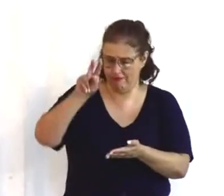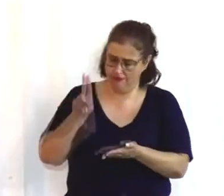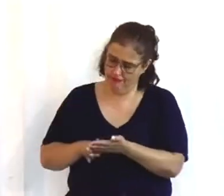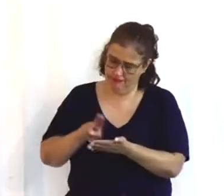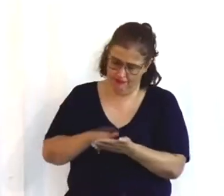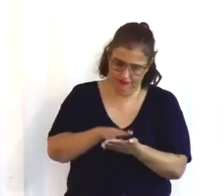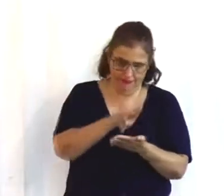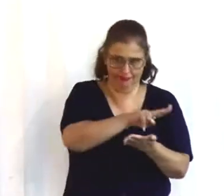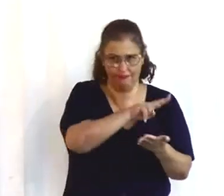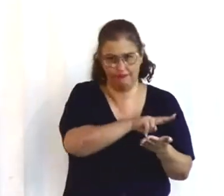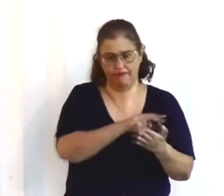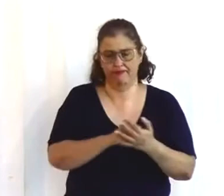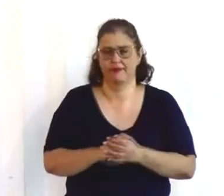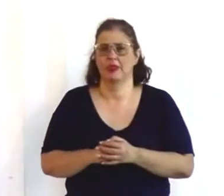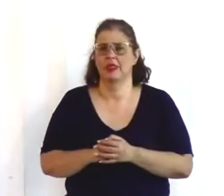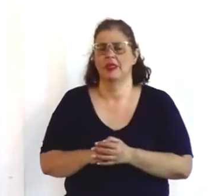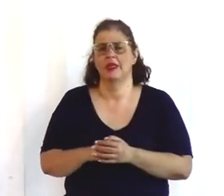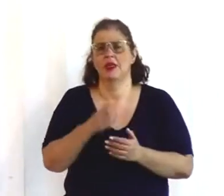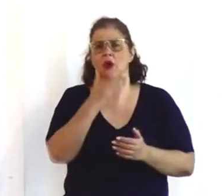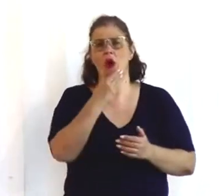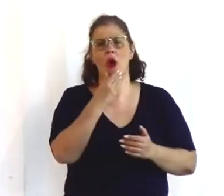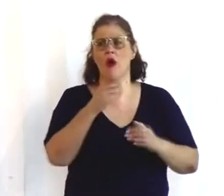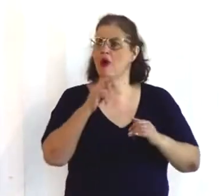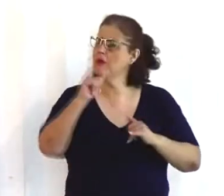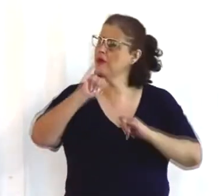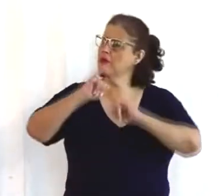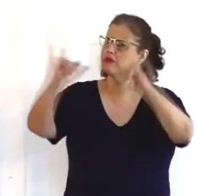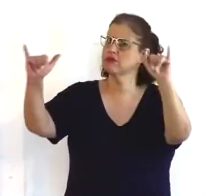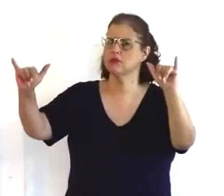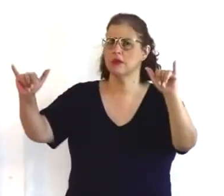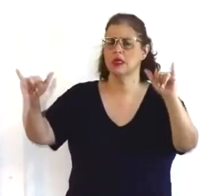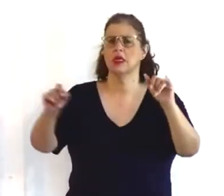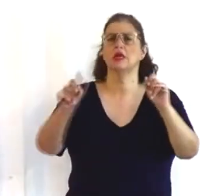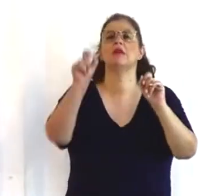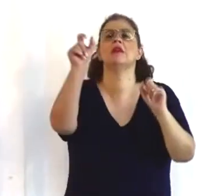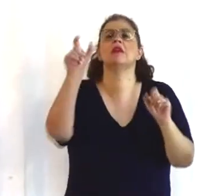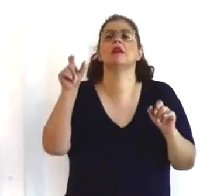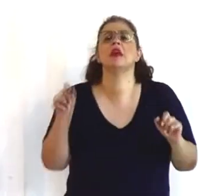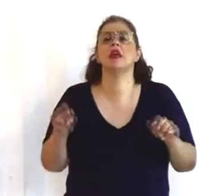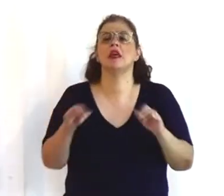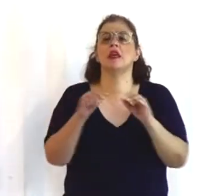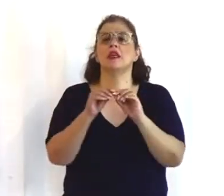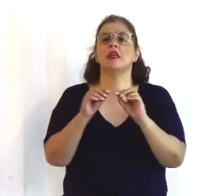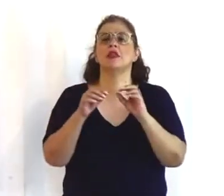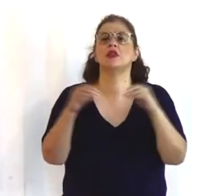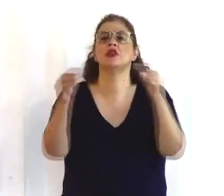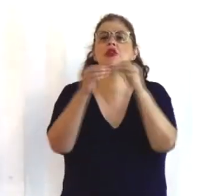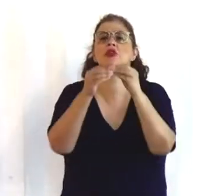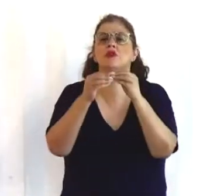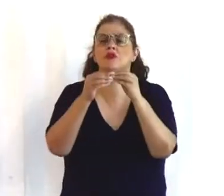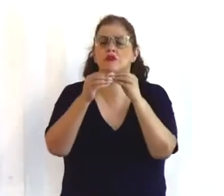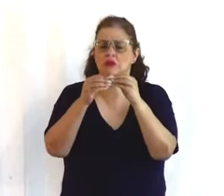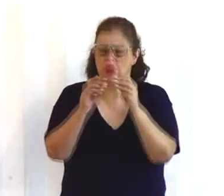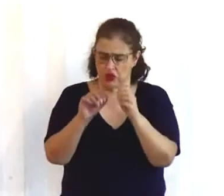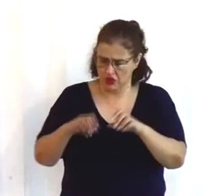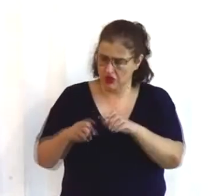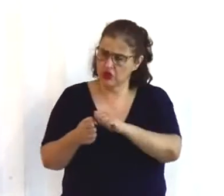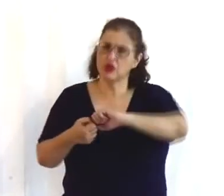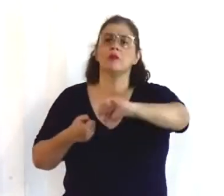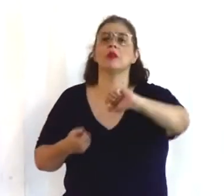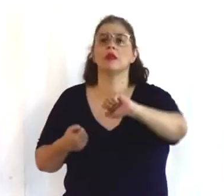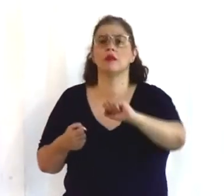proclamava em grande voz: quem é digno de abrir o livro e de lhe desatar os selos?